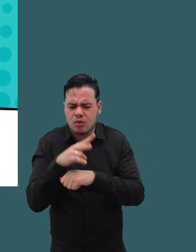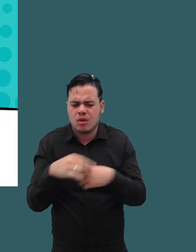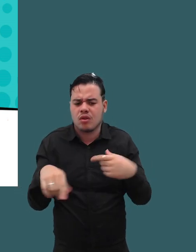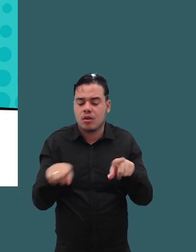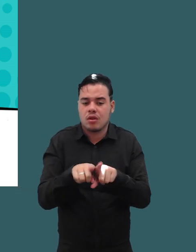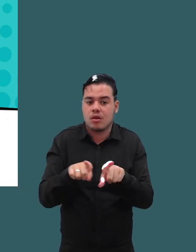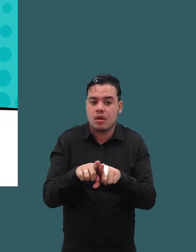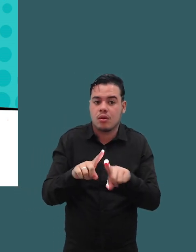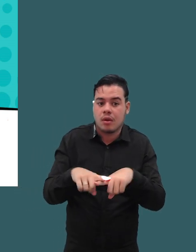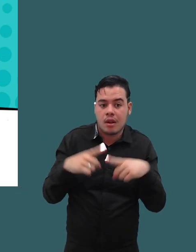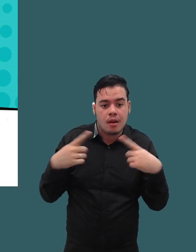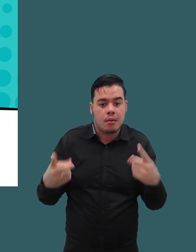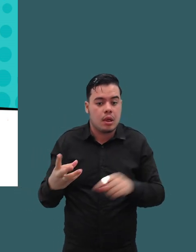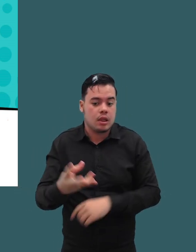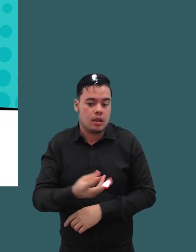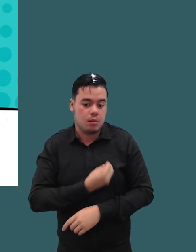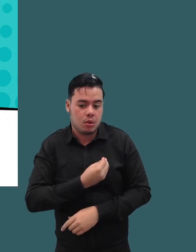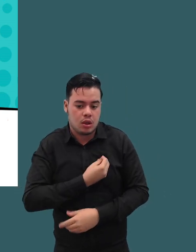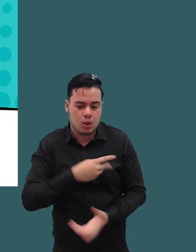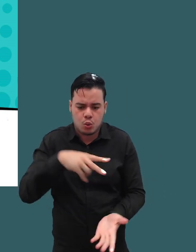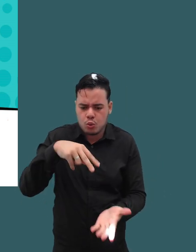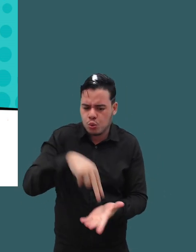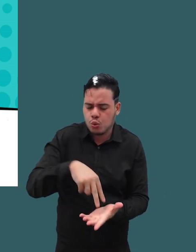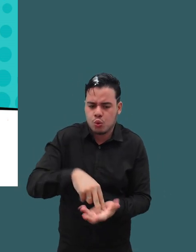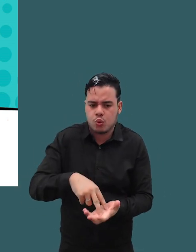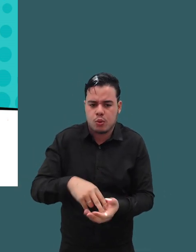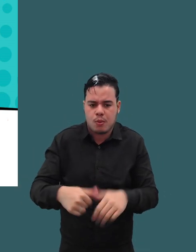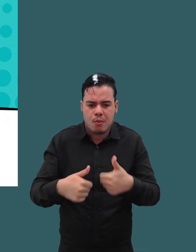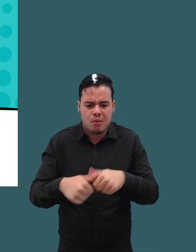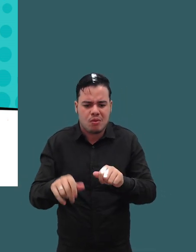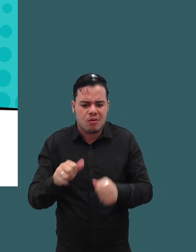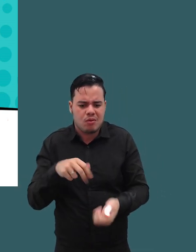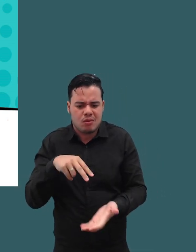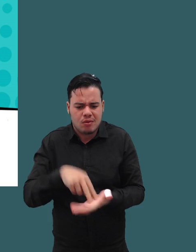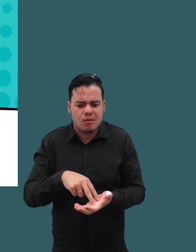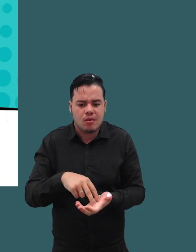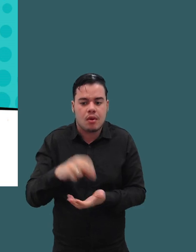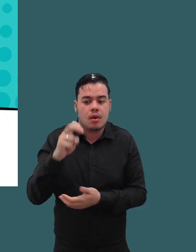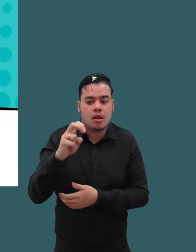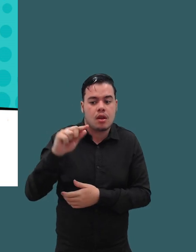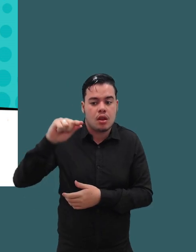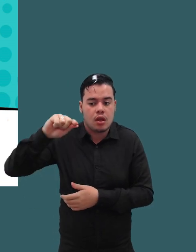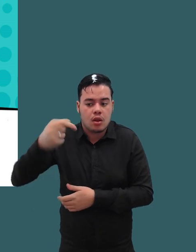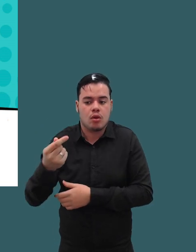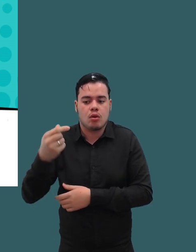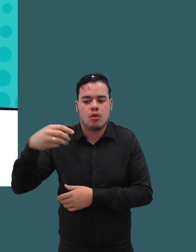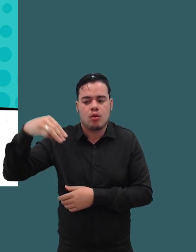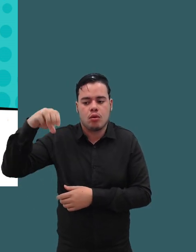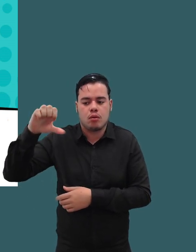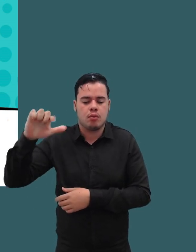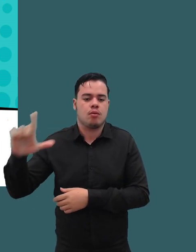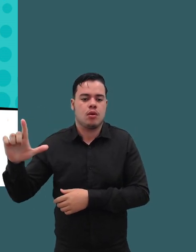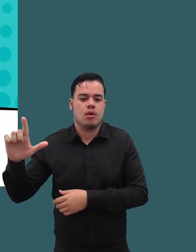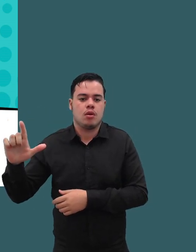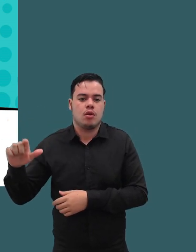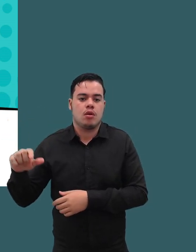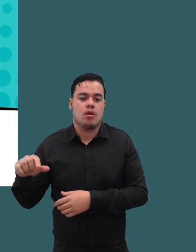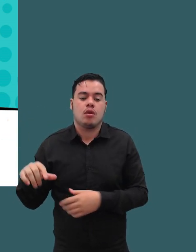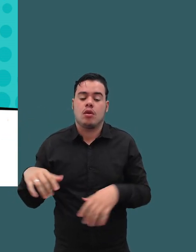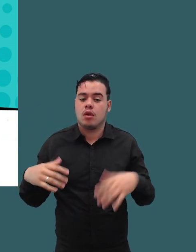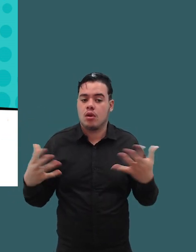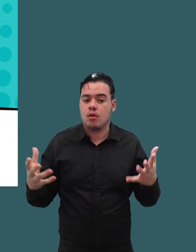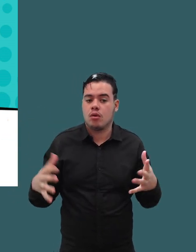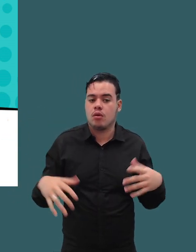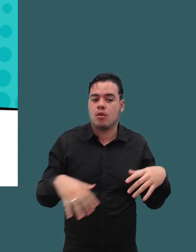mas presencial, gente lá reunida num espaço específico, 5 mil, segundo a organização